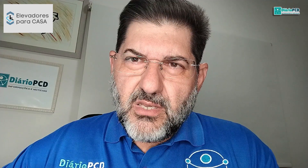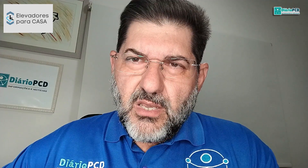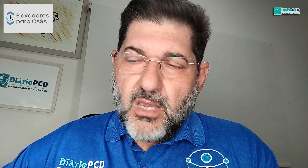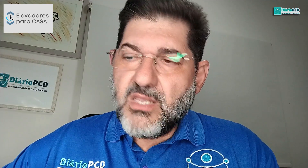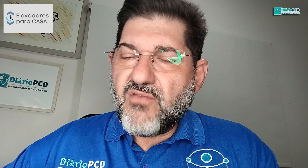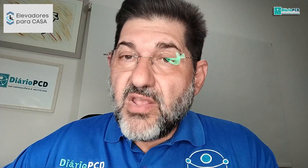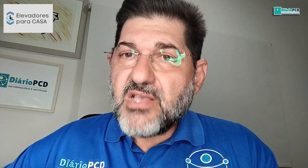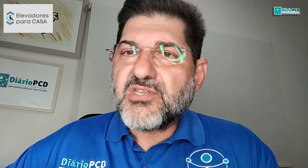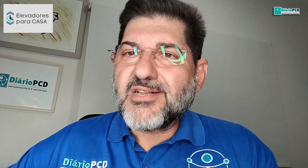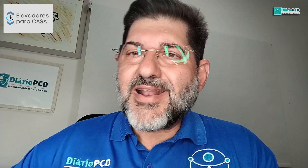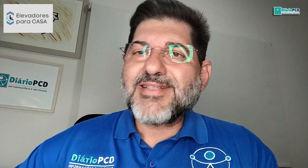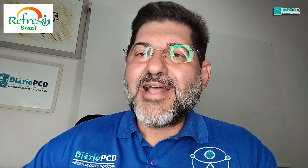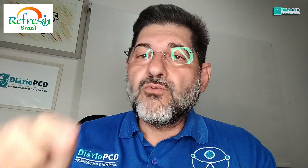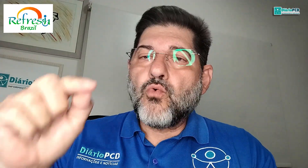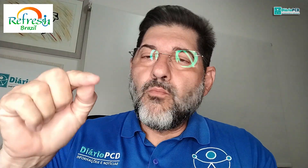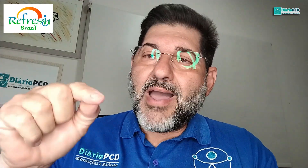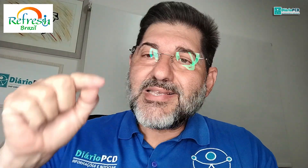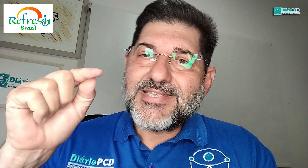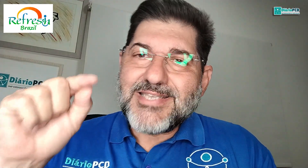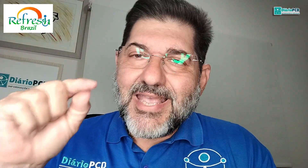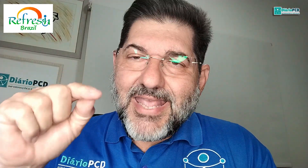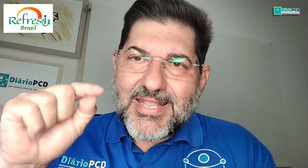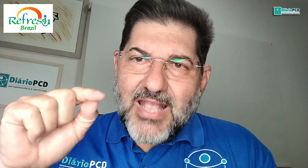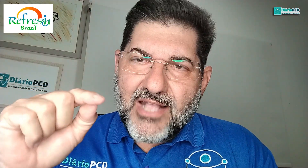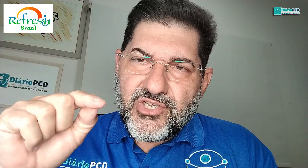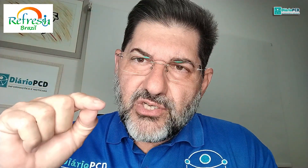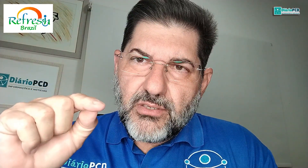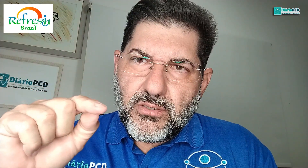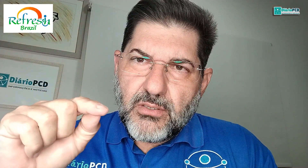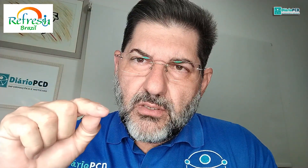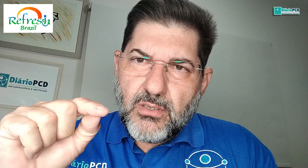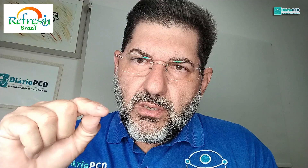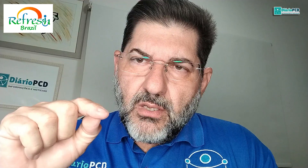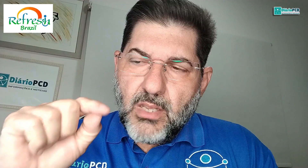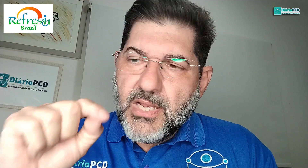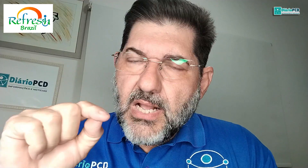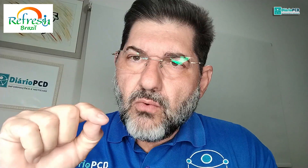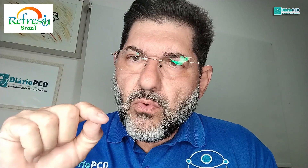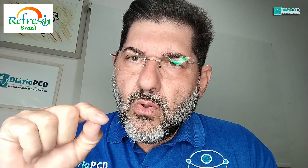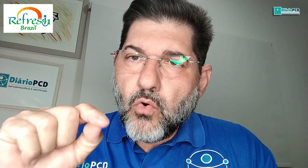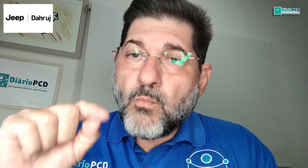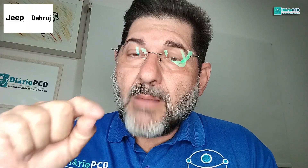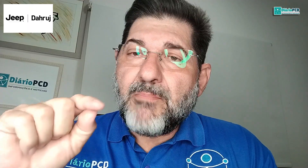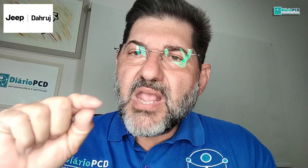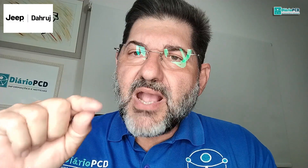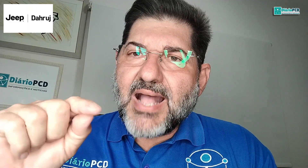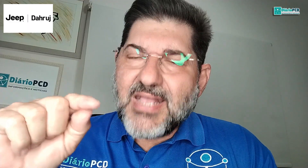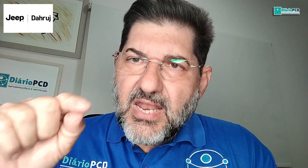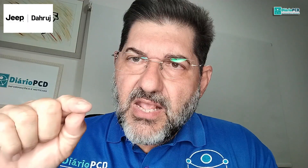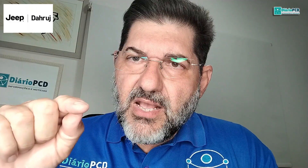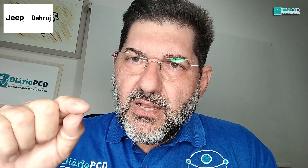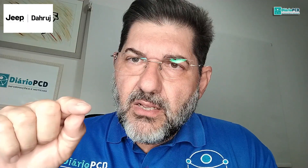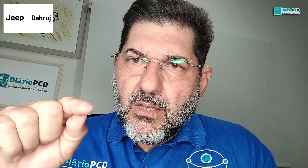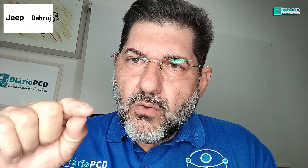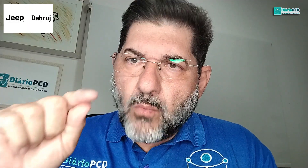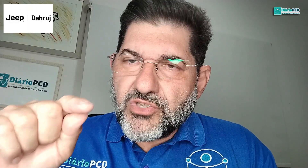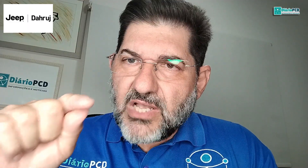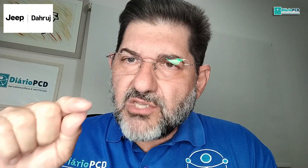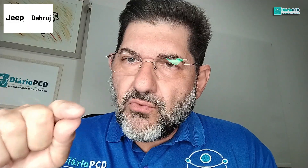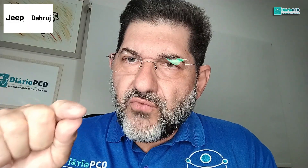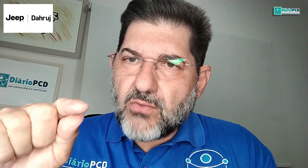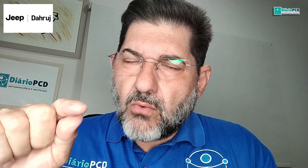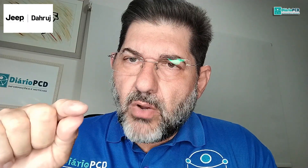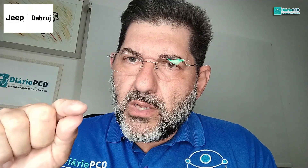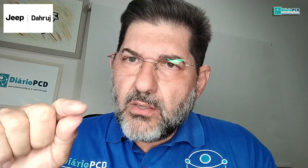entidades, e deveria ser tratado com mais seriedade e não com uma brincadeirinha como